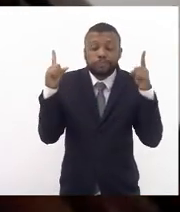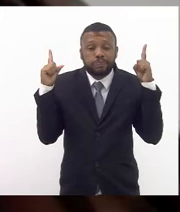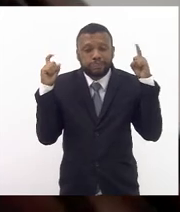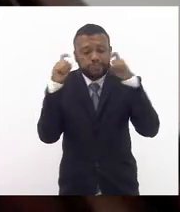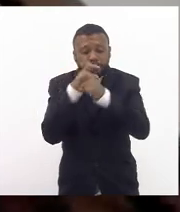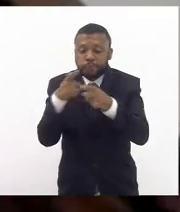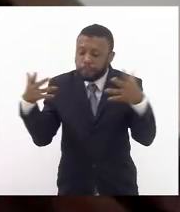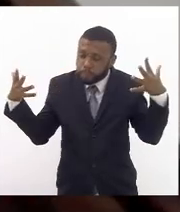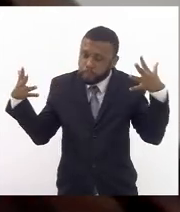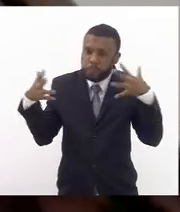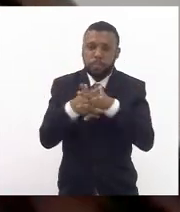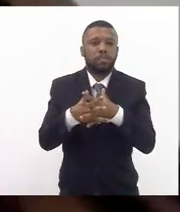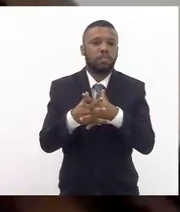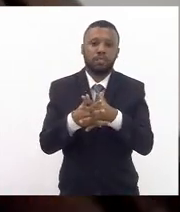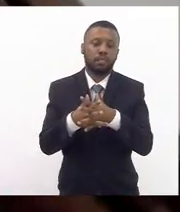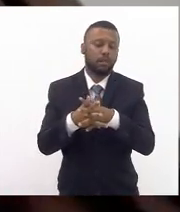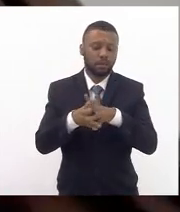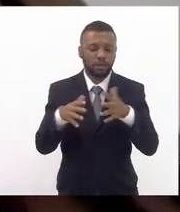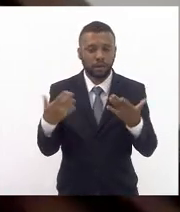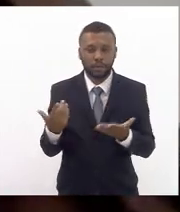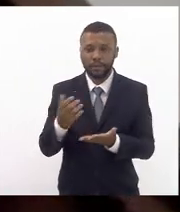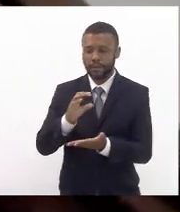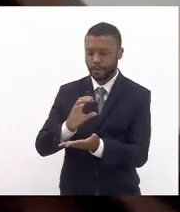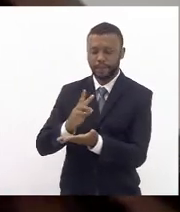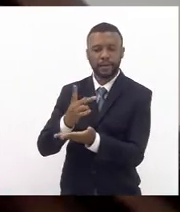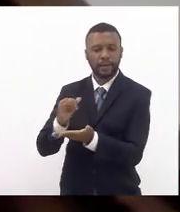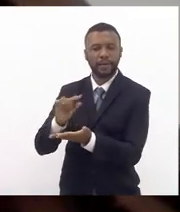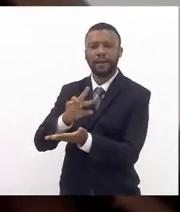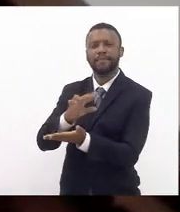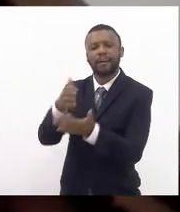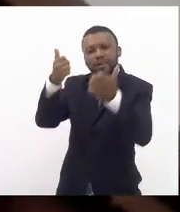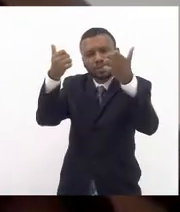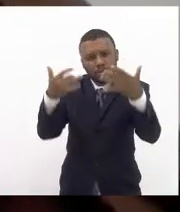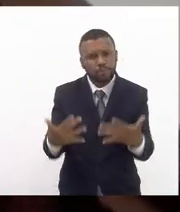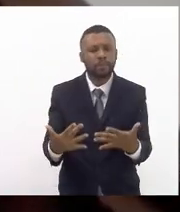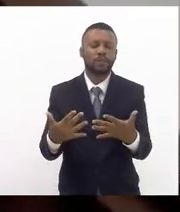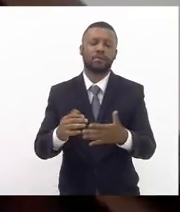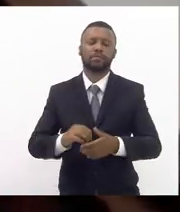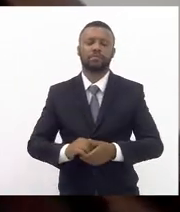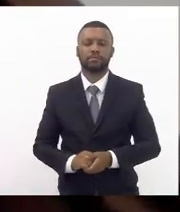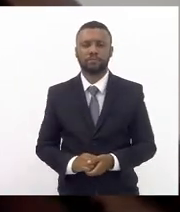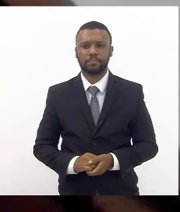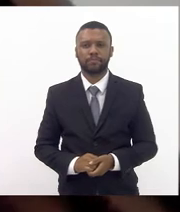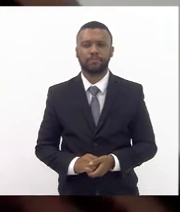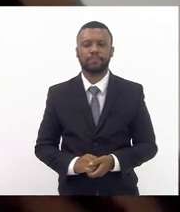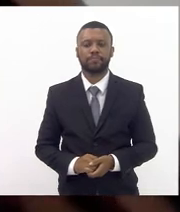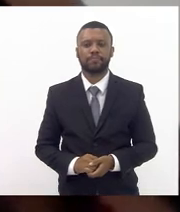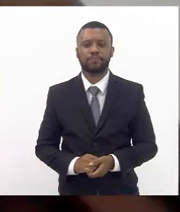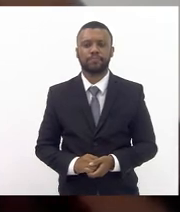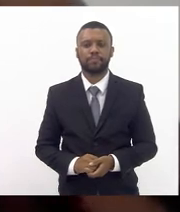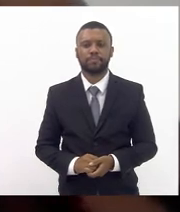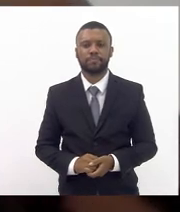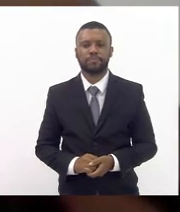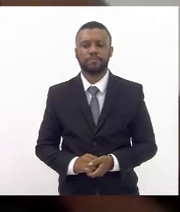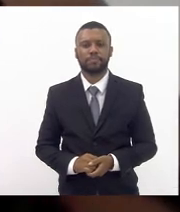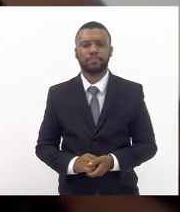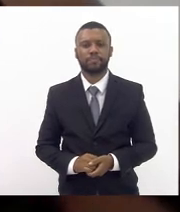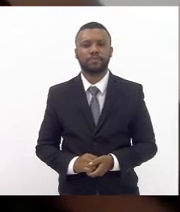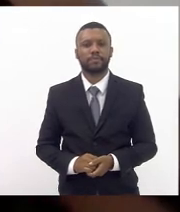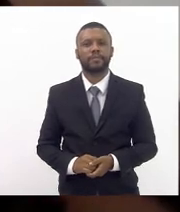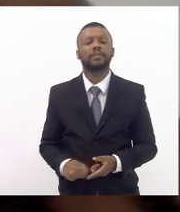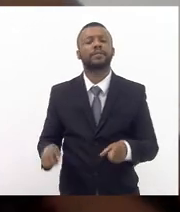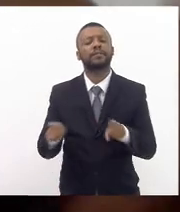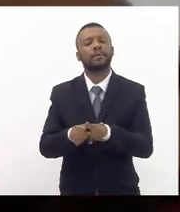Então, essa CPI também vai explicitar isso. E, mais do que